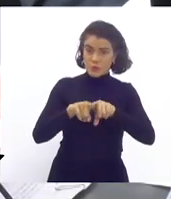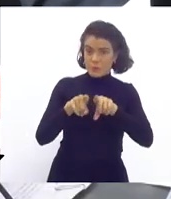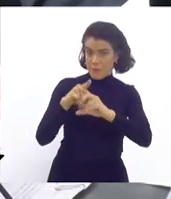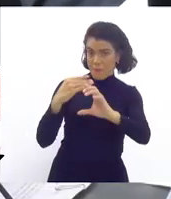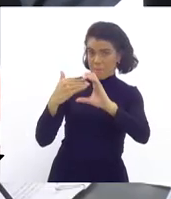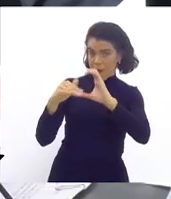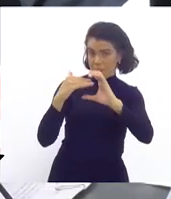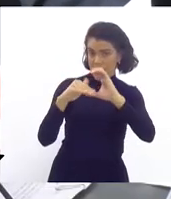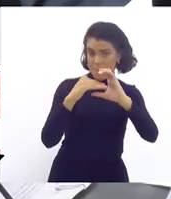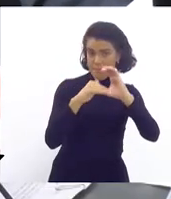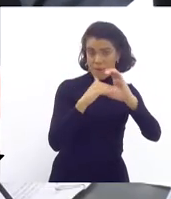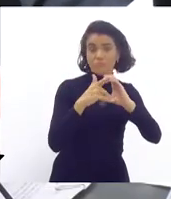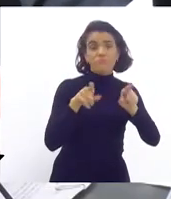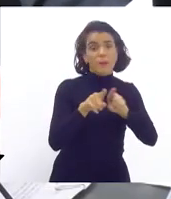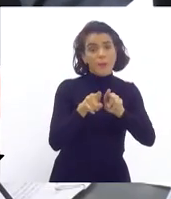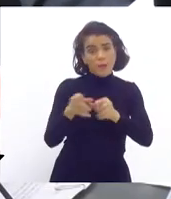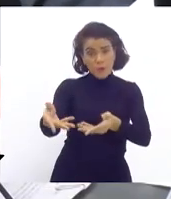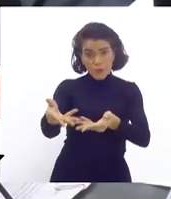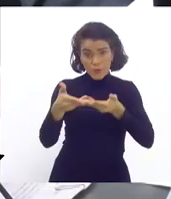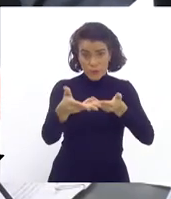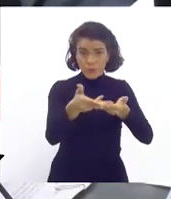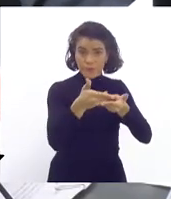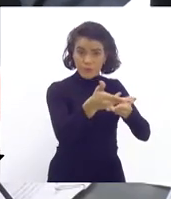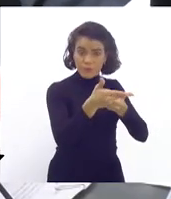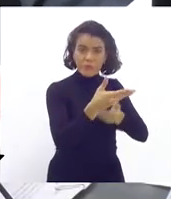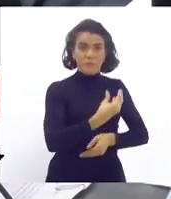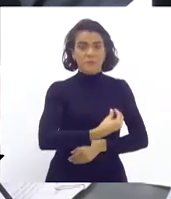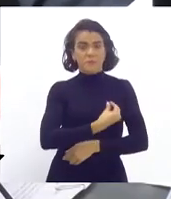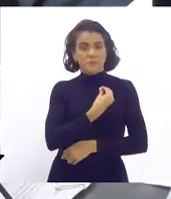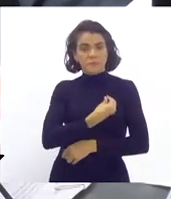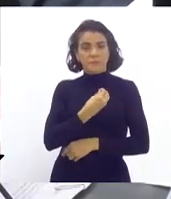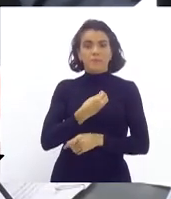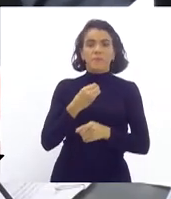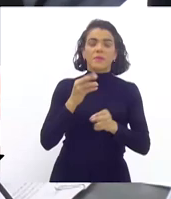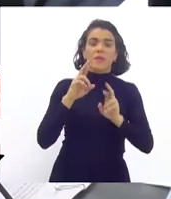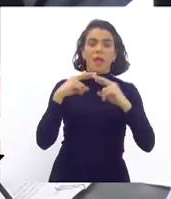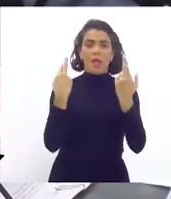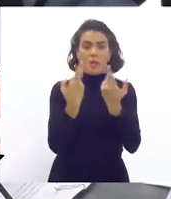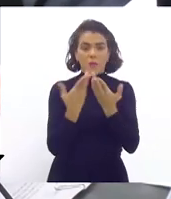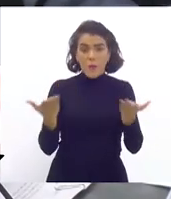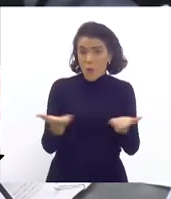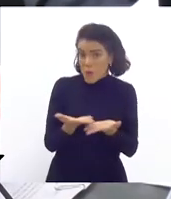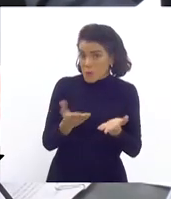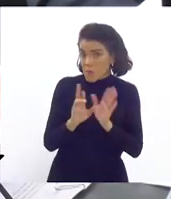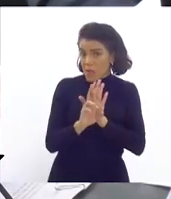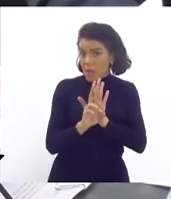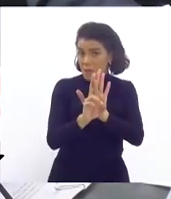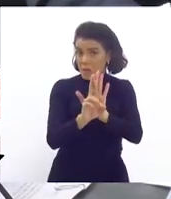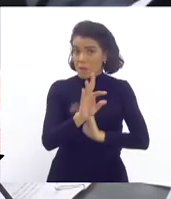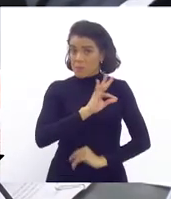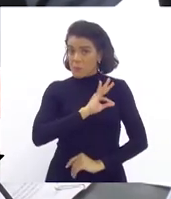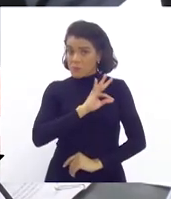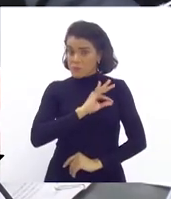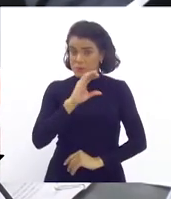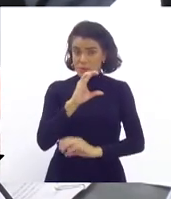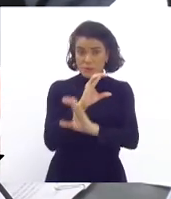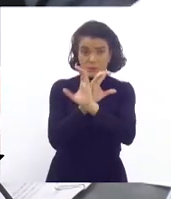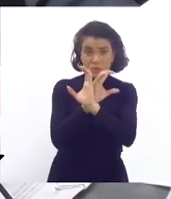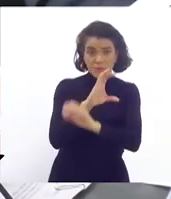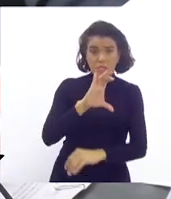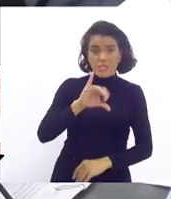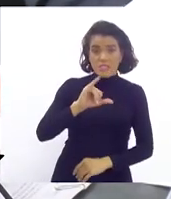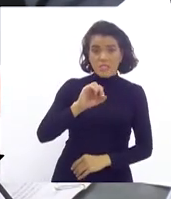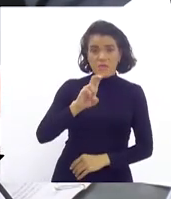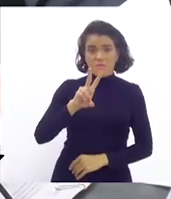Fizemos o convite para participação na reunião de hoje não sei se tem algum representante da Polícia Civil algum